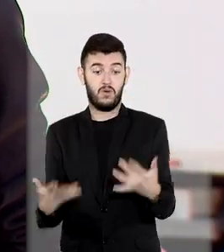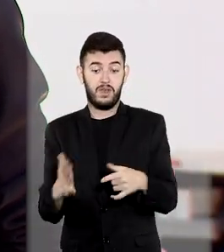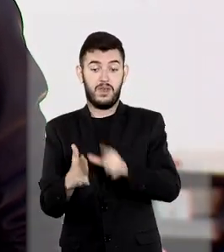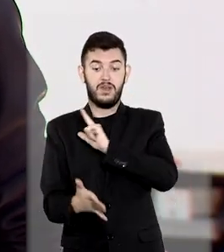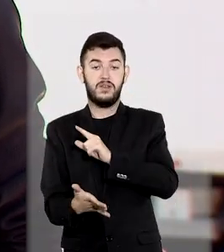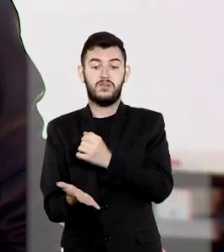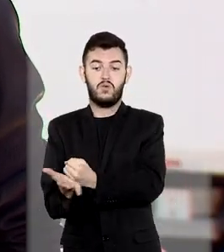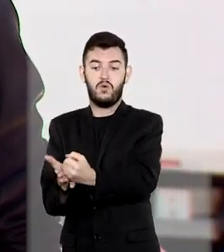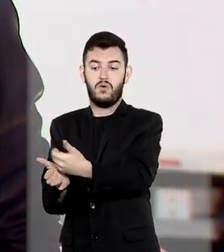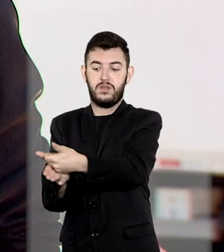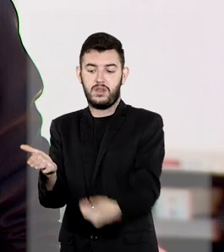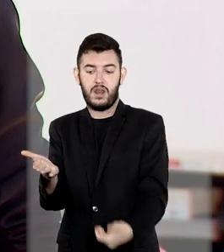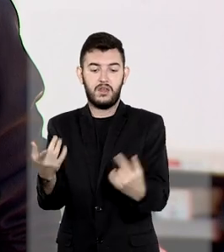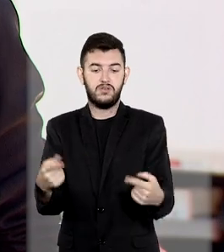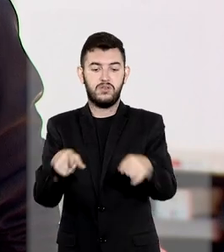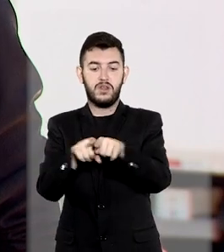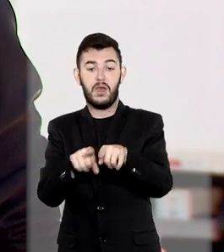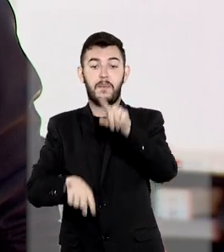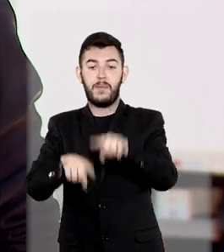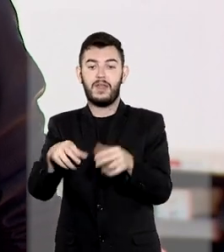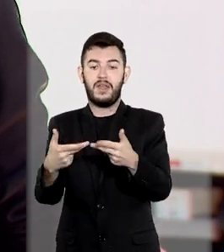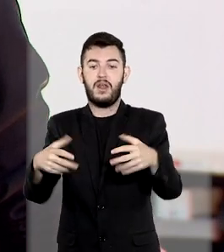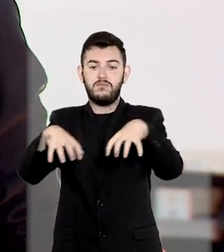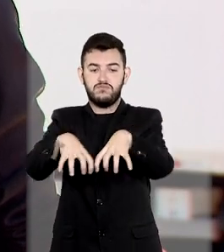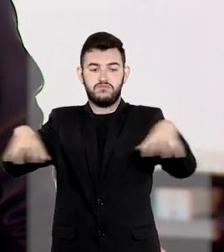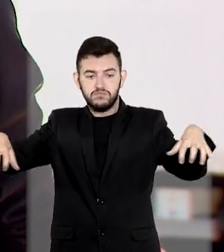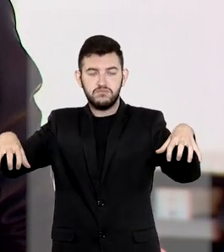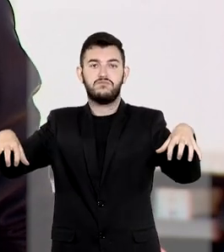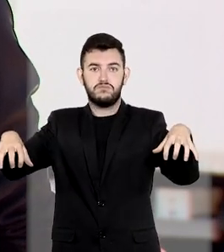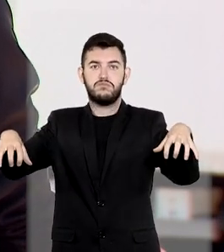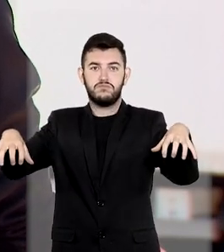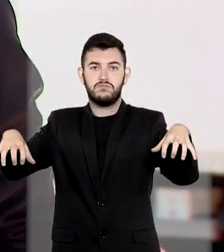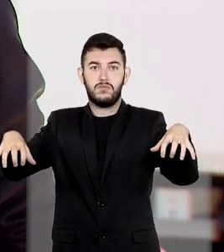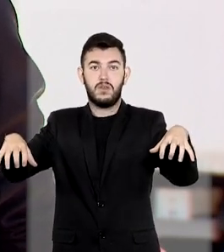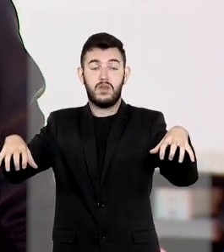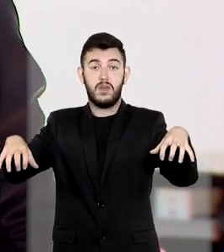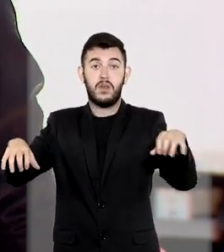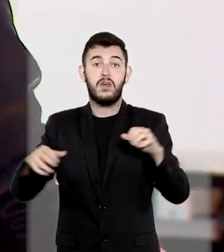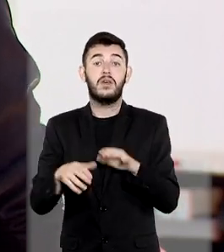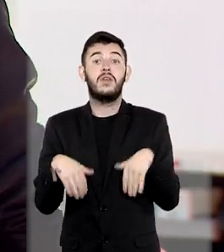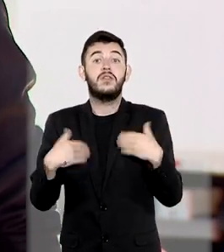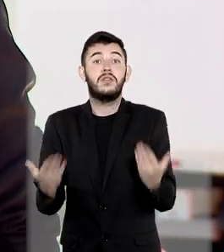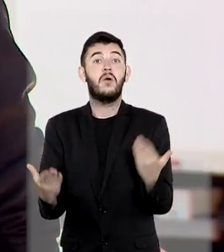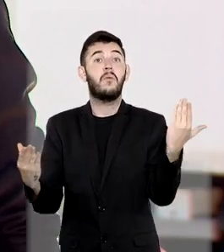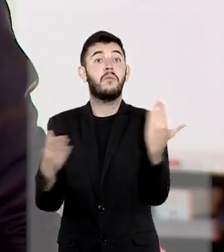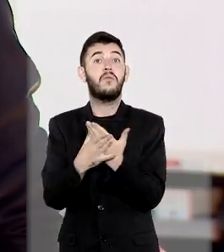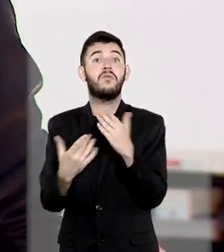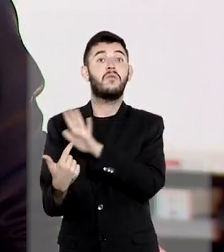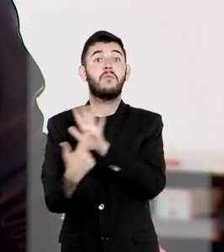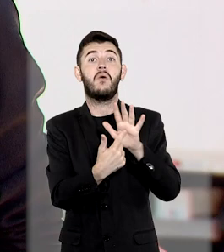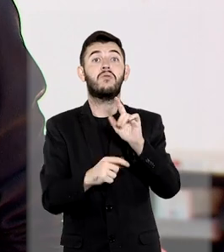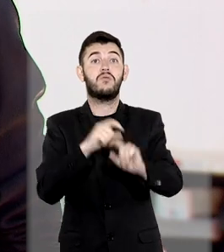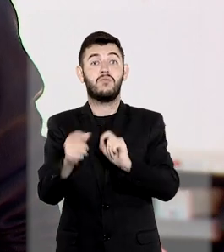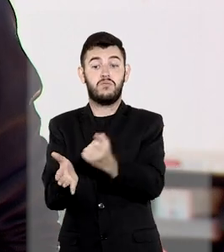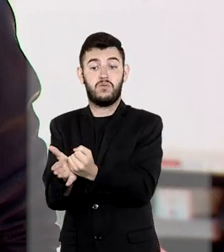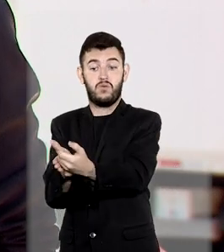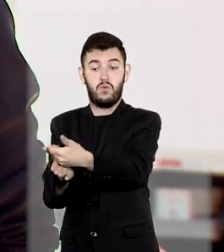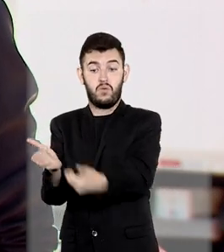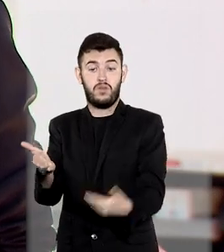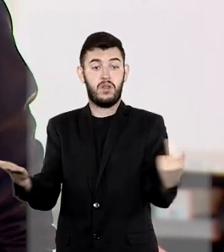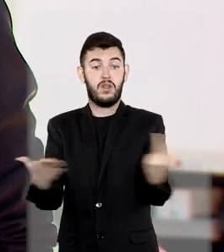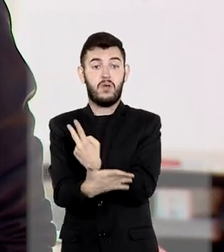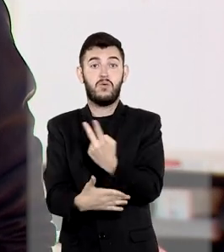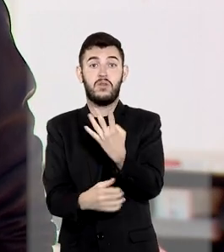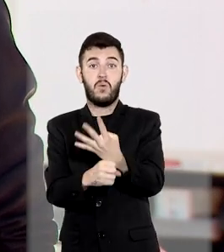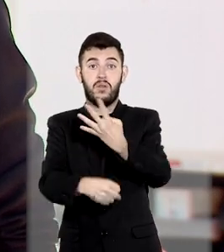havia firmado contrato de união estável com separação total de bens com o devedor. De acordo com o processo, esse contrato foi